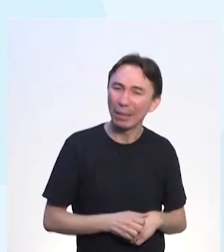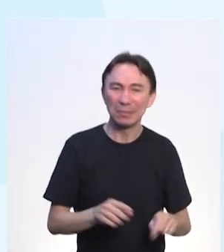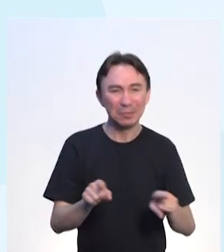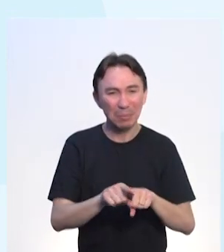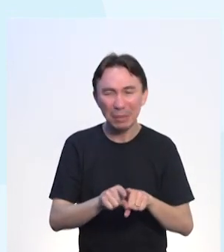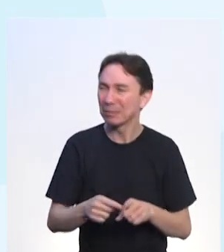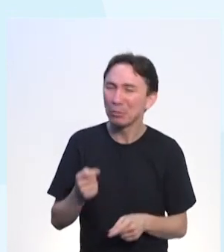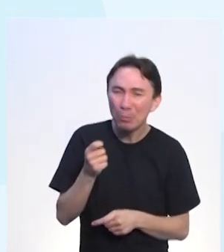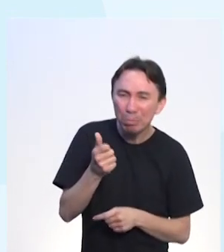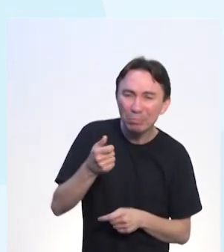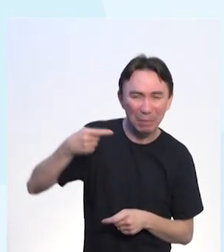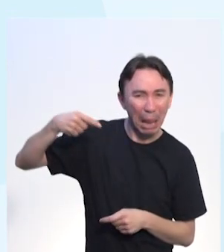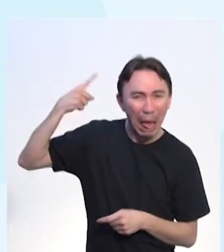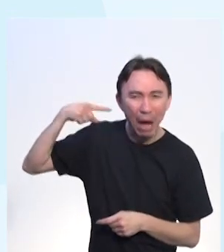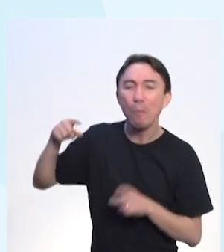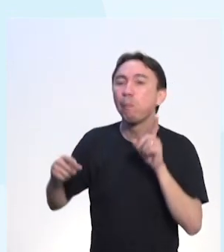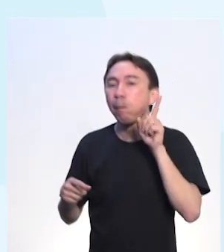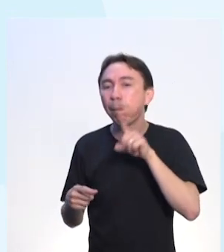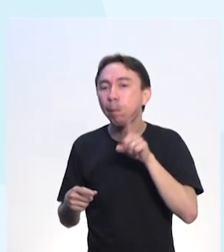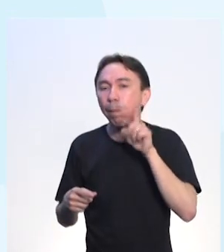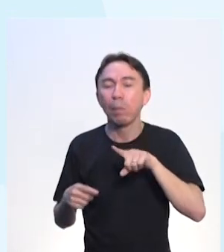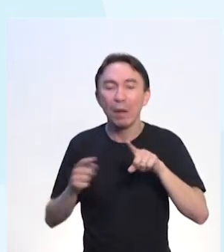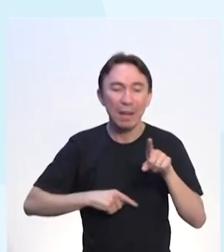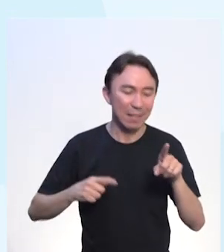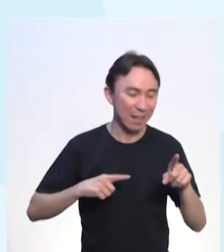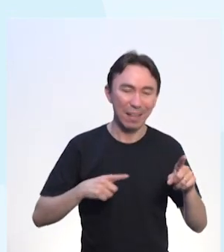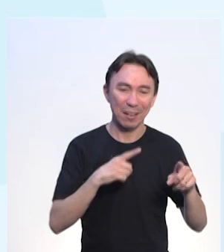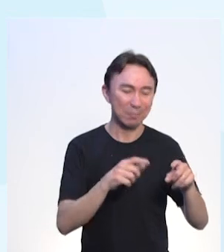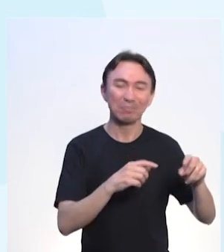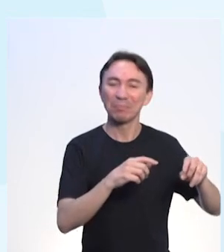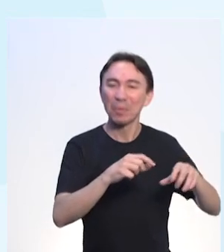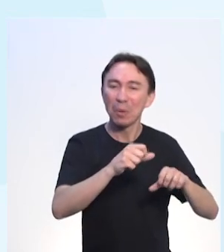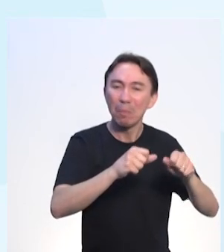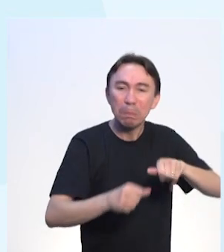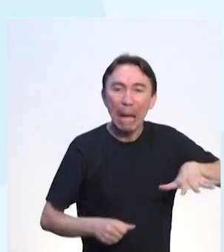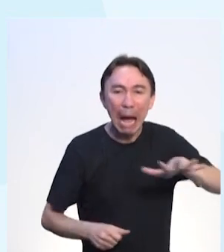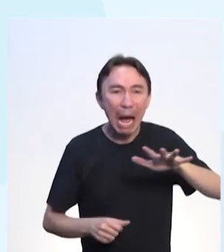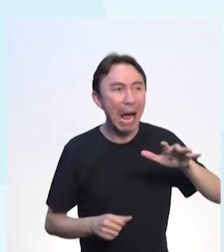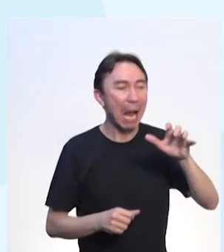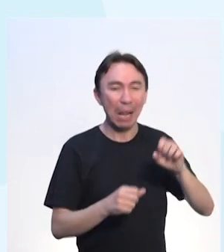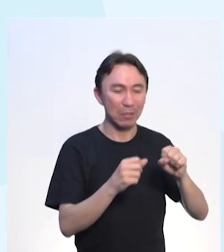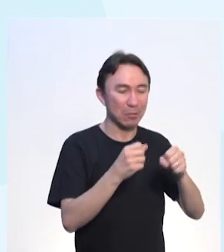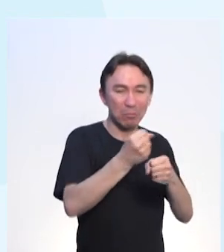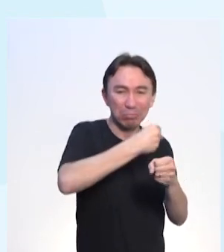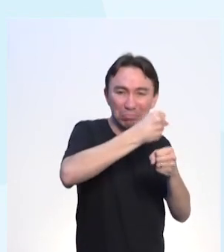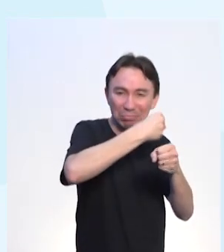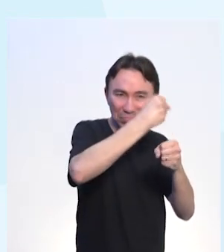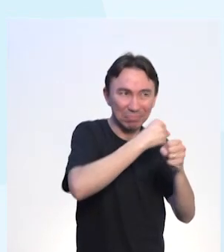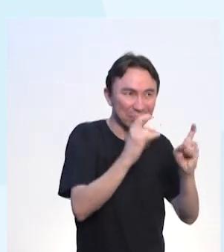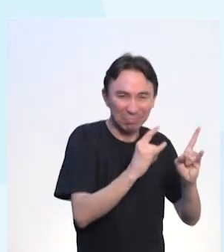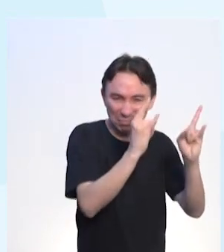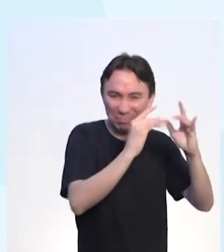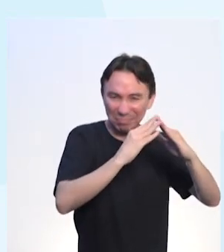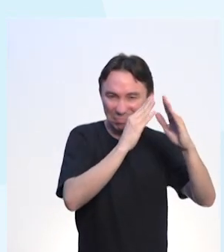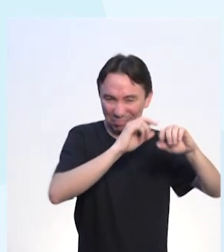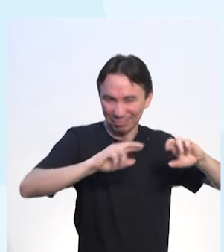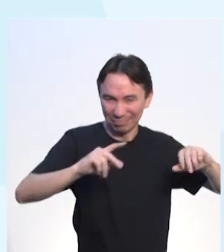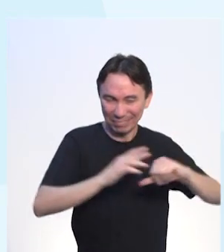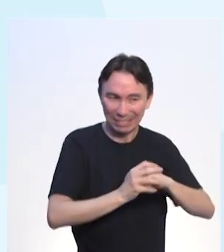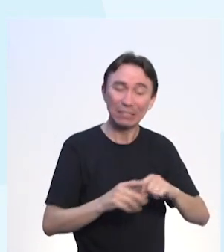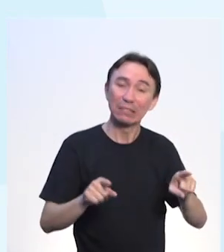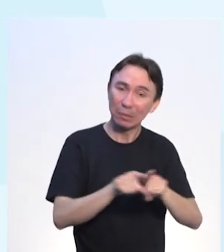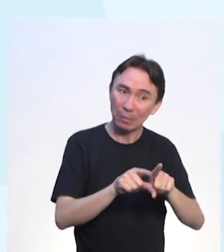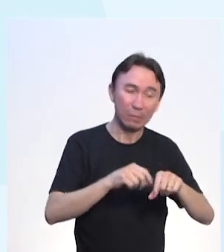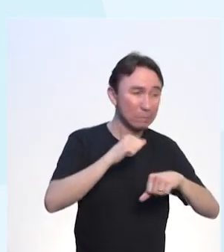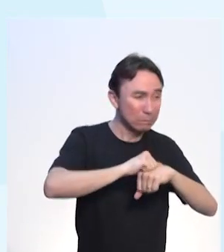teve todo aquele impacto, né, no mundo. Mas a gente, por exemplo, pode colocar o Covid sendo uma